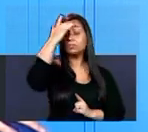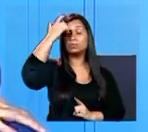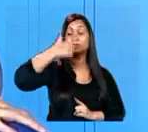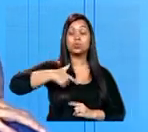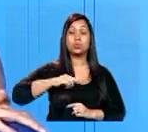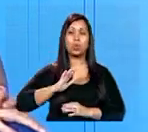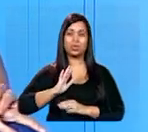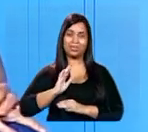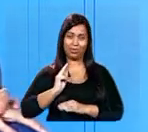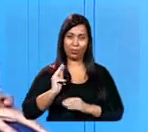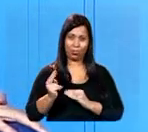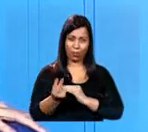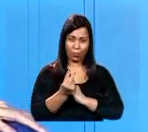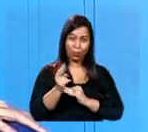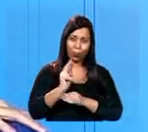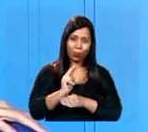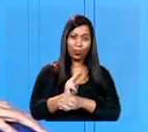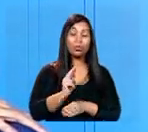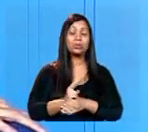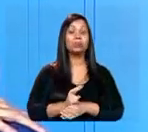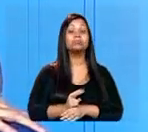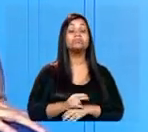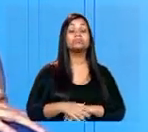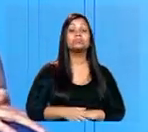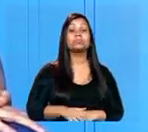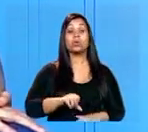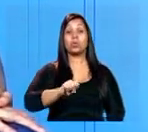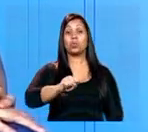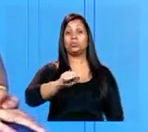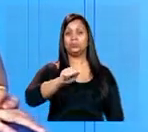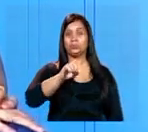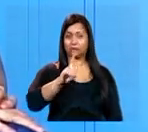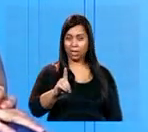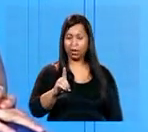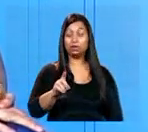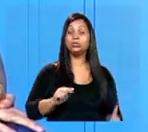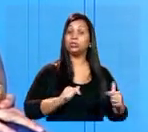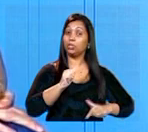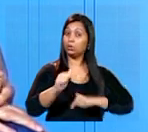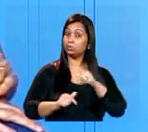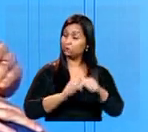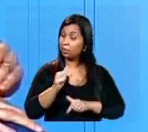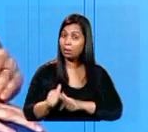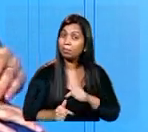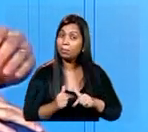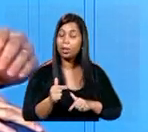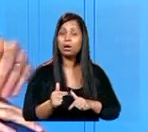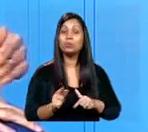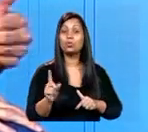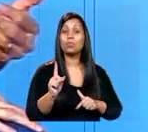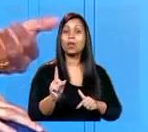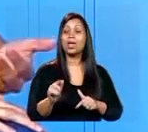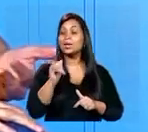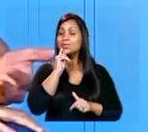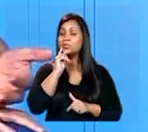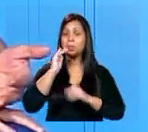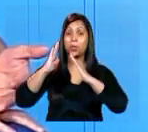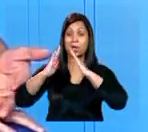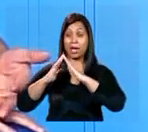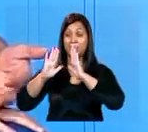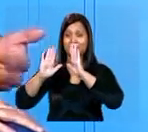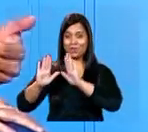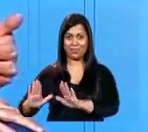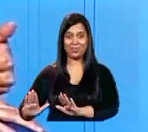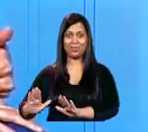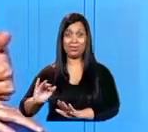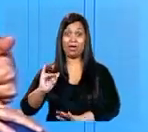do cuidador, que isso tem que ficar muito claro. O SAD, ele é um serviço que não é uma internação